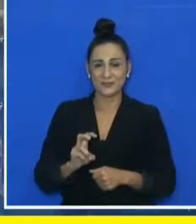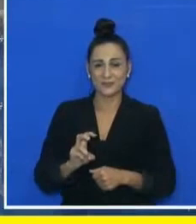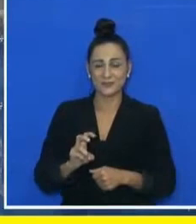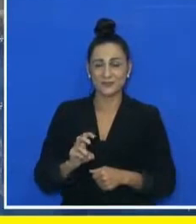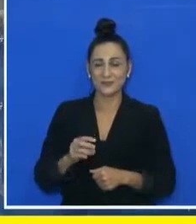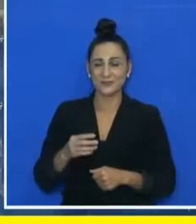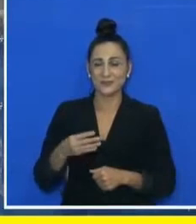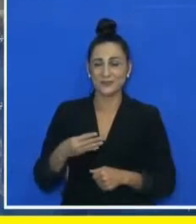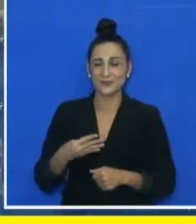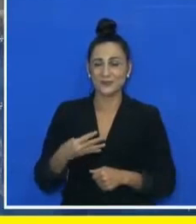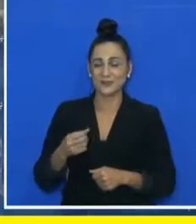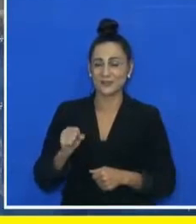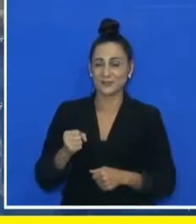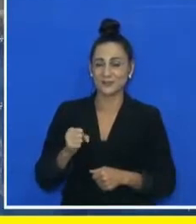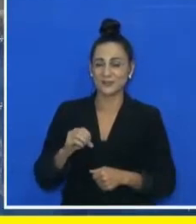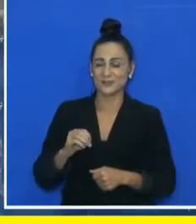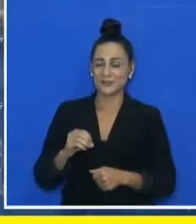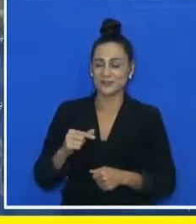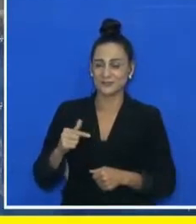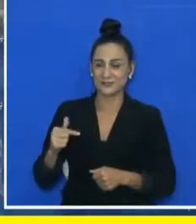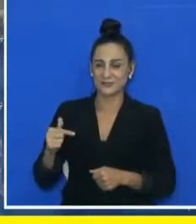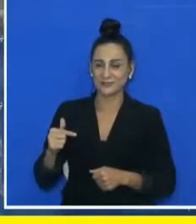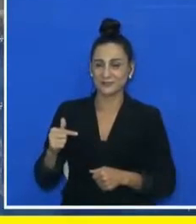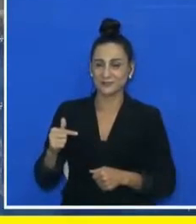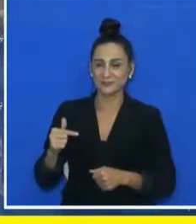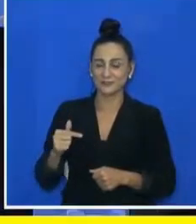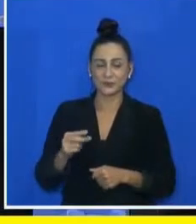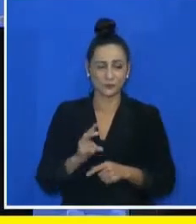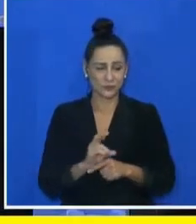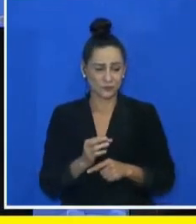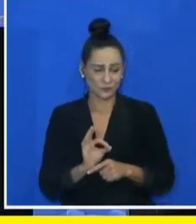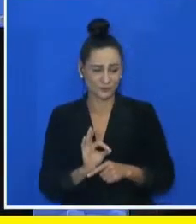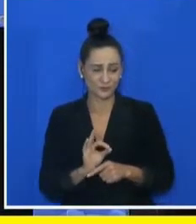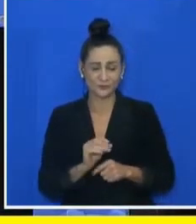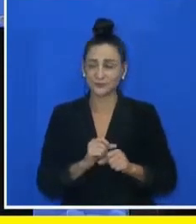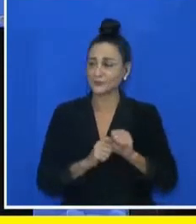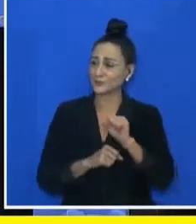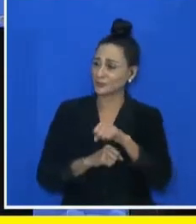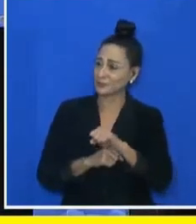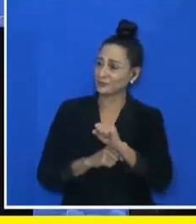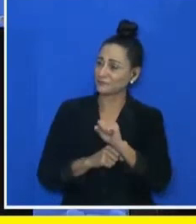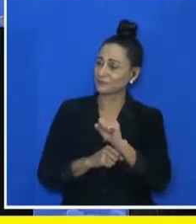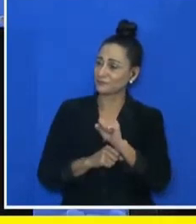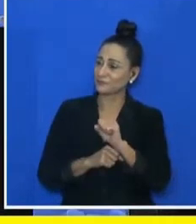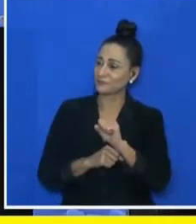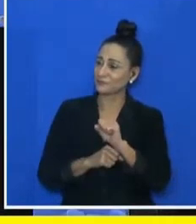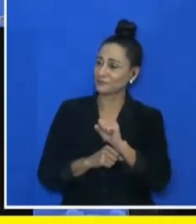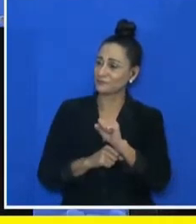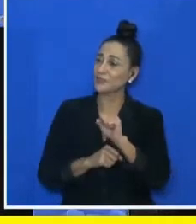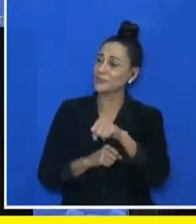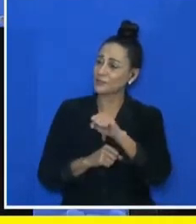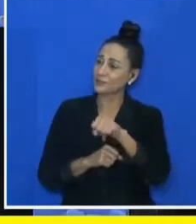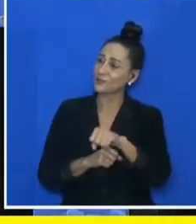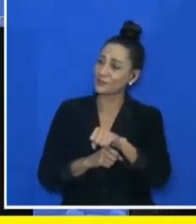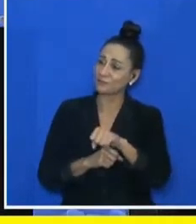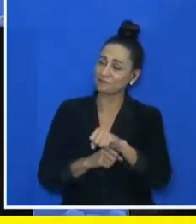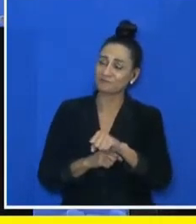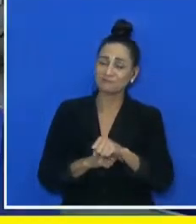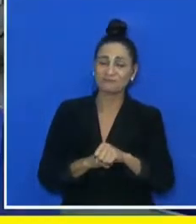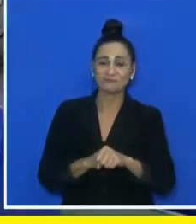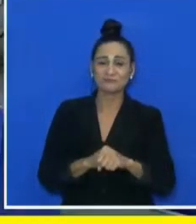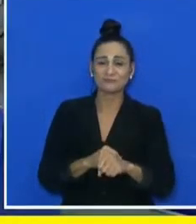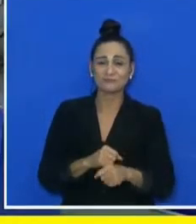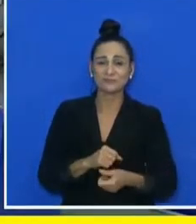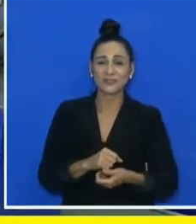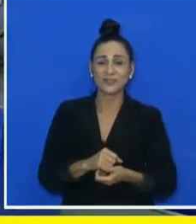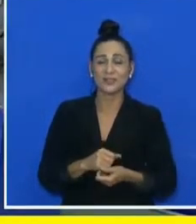25, 48 e 07. Os senhores confirmam? Sim, eu confirmo. Sim, confirmo.